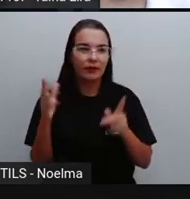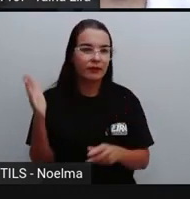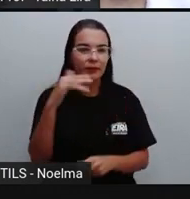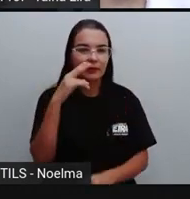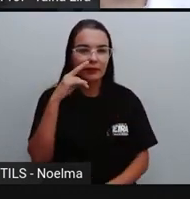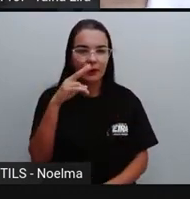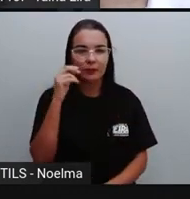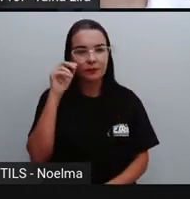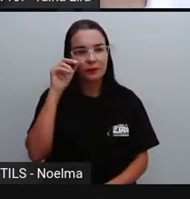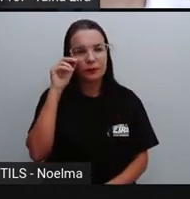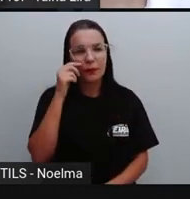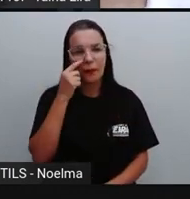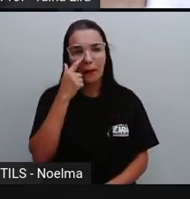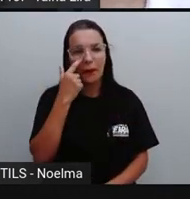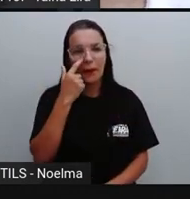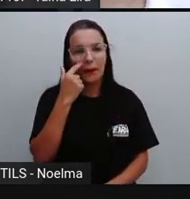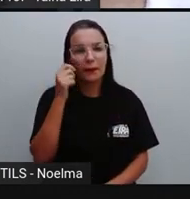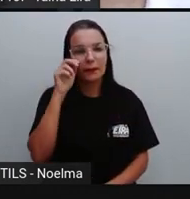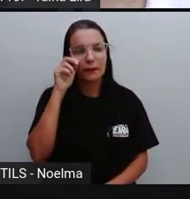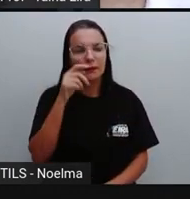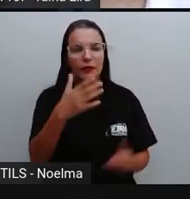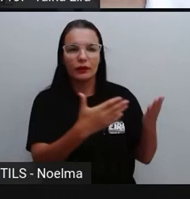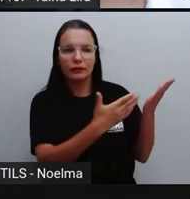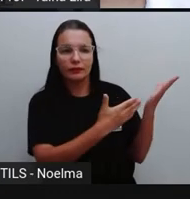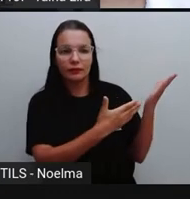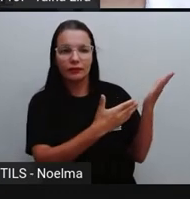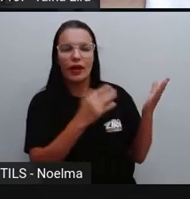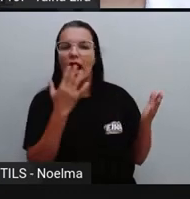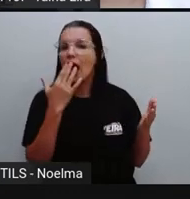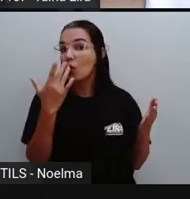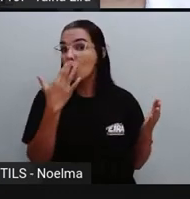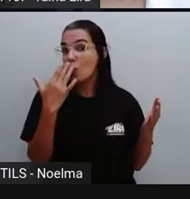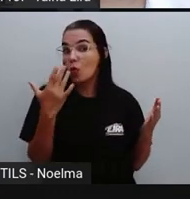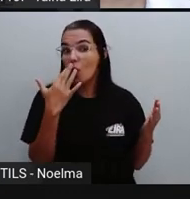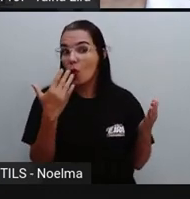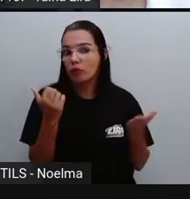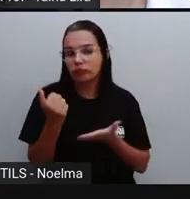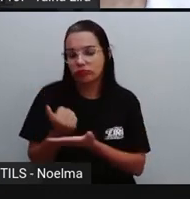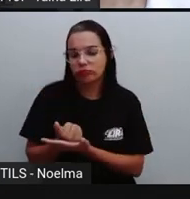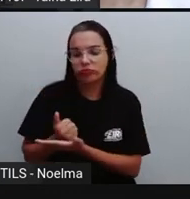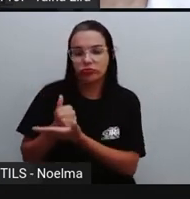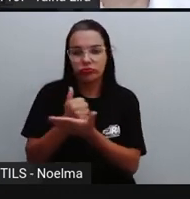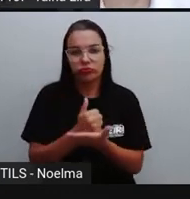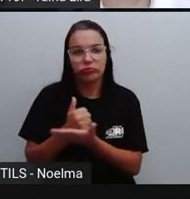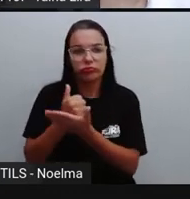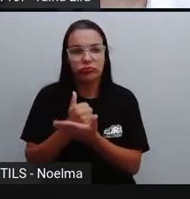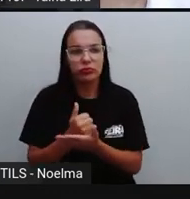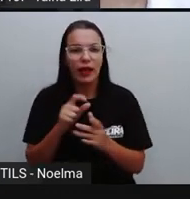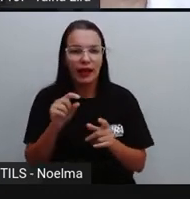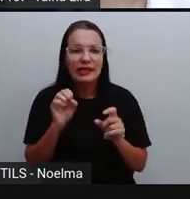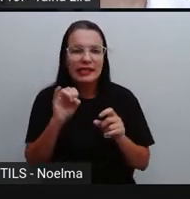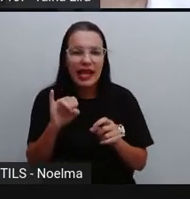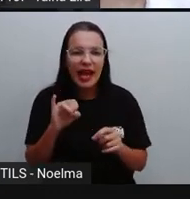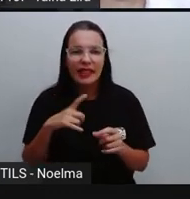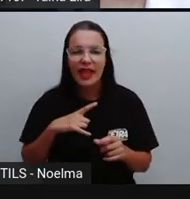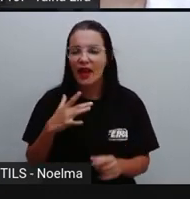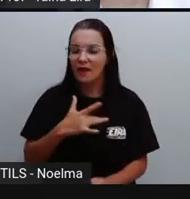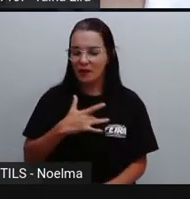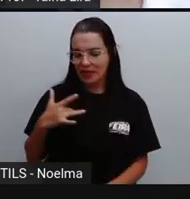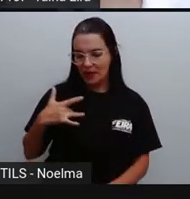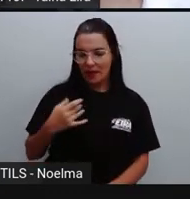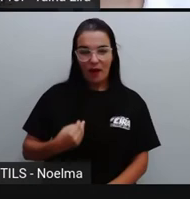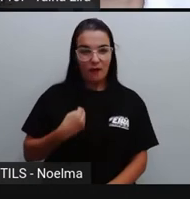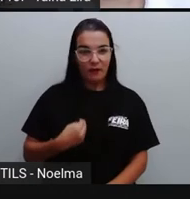ver? Então, a gente já colocou ali, a gente escolheu ali, né, o nosso suporte. Como é uma vida mais saudável, olha lá, a